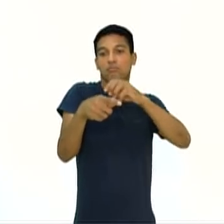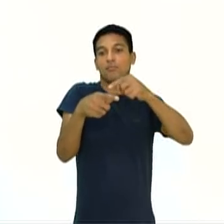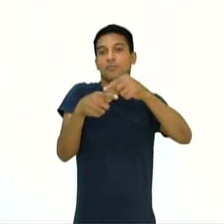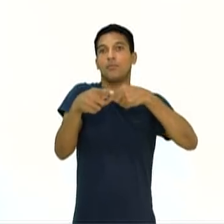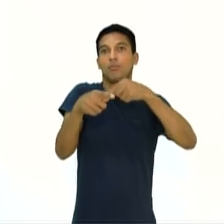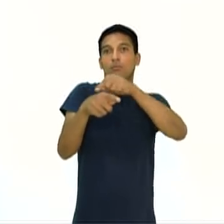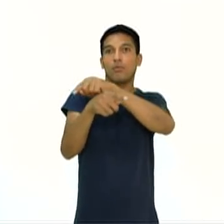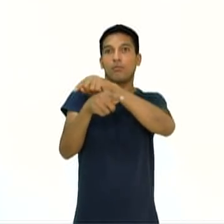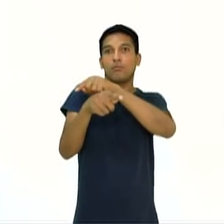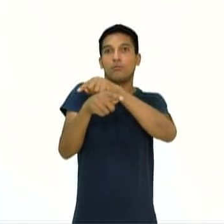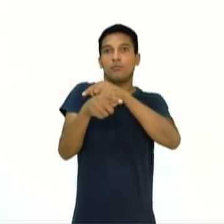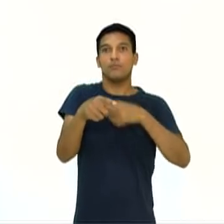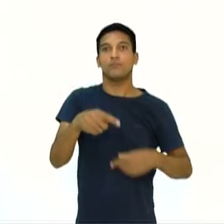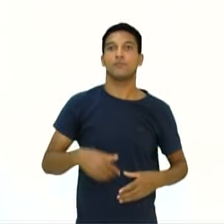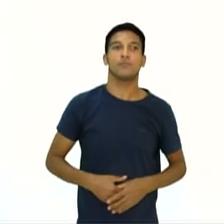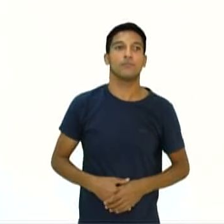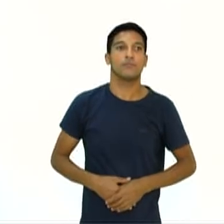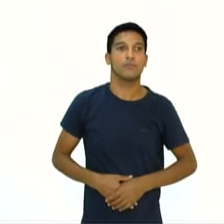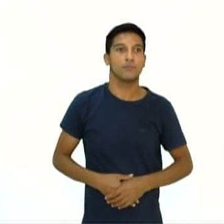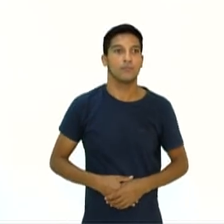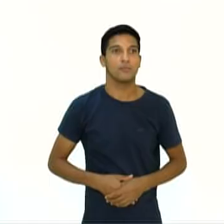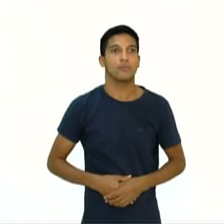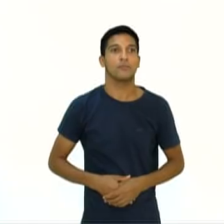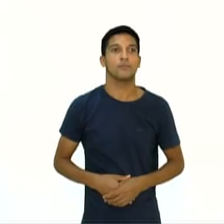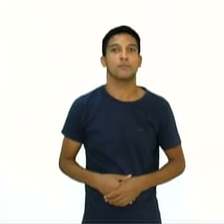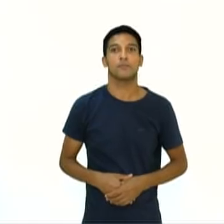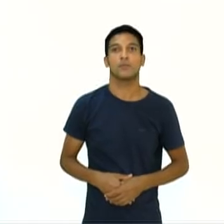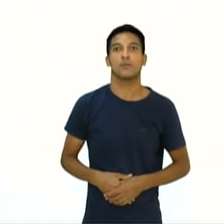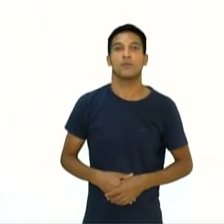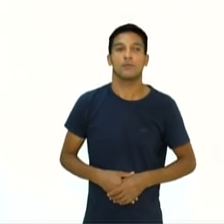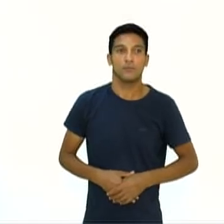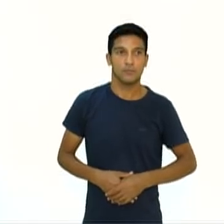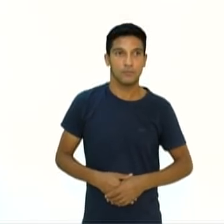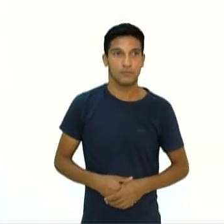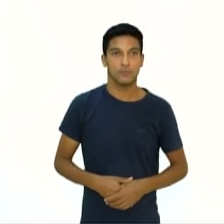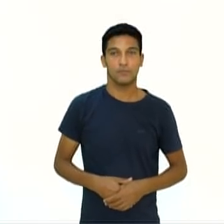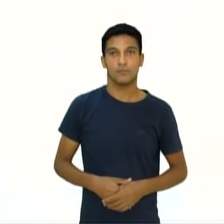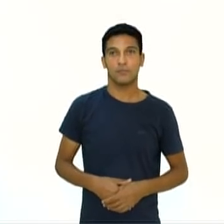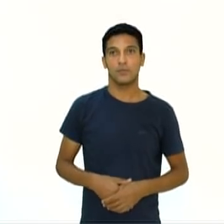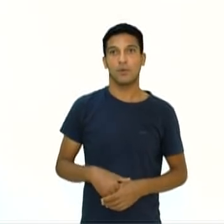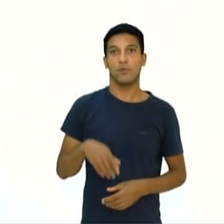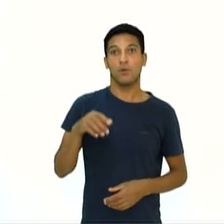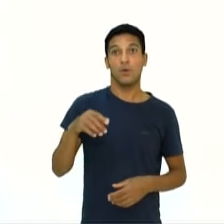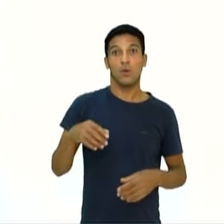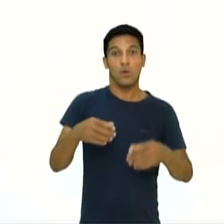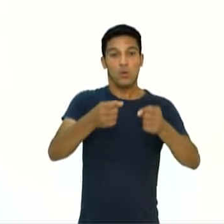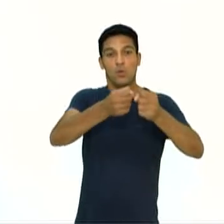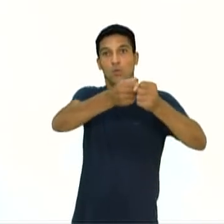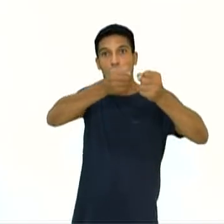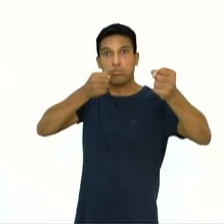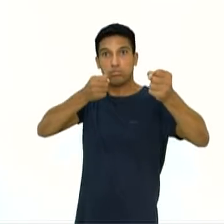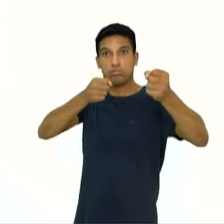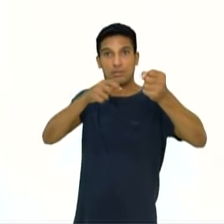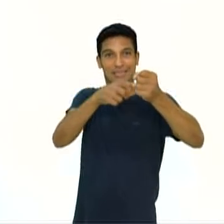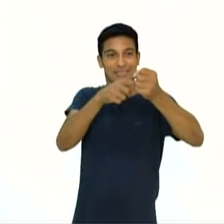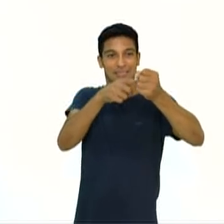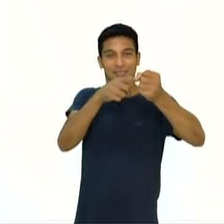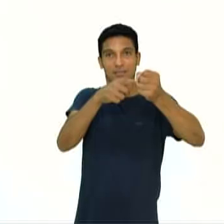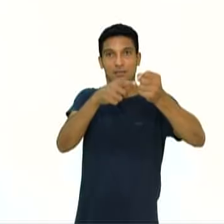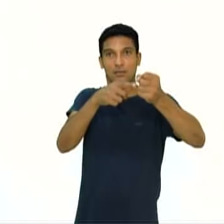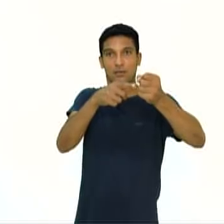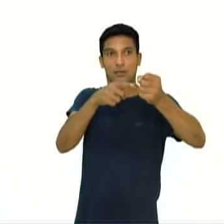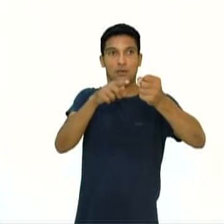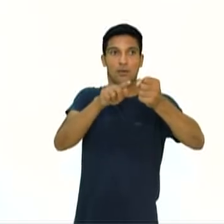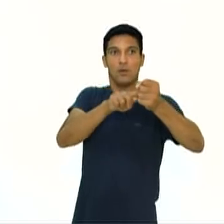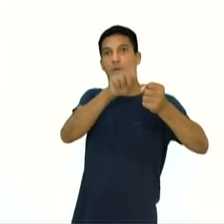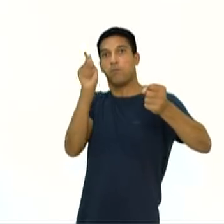sendo equivalente ao tamanho do arqueiro. Então, não existe um arco para todos, né? O arco ele